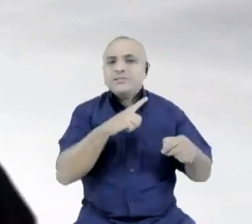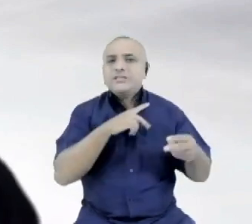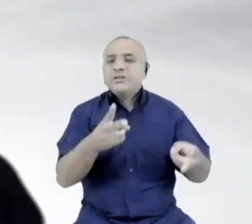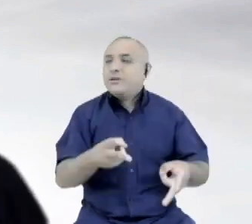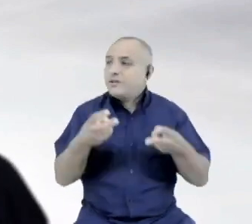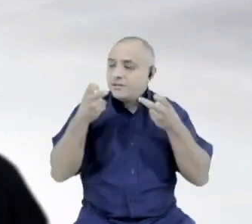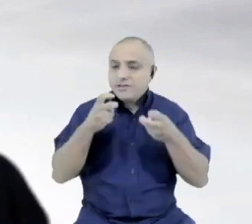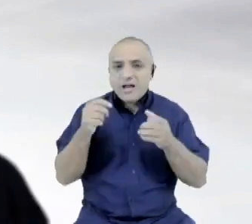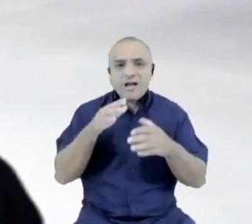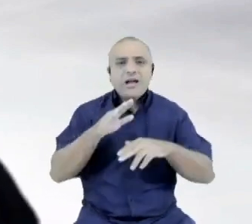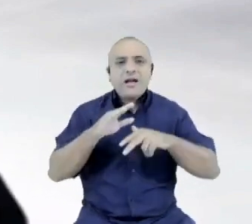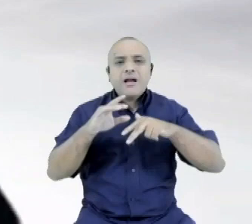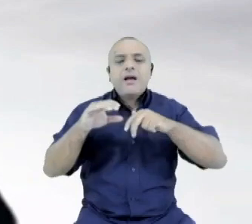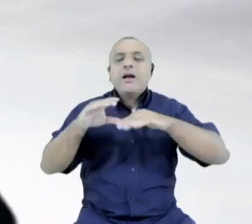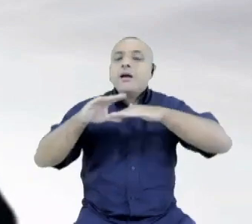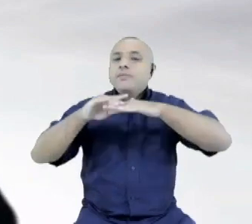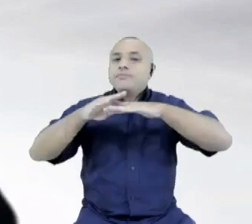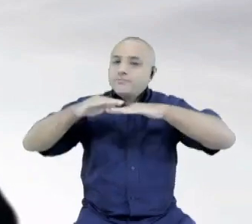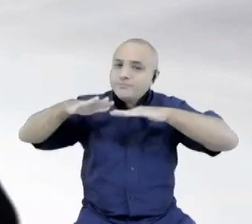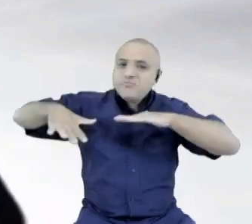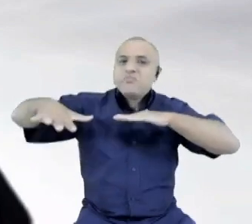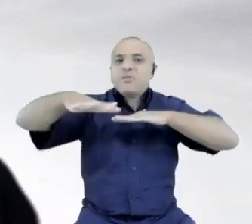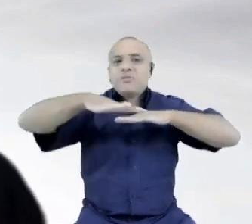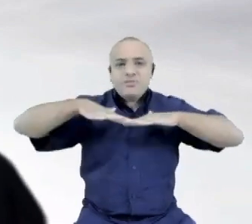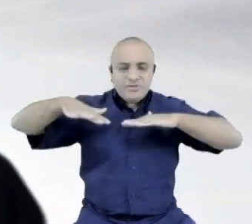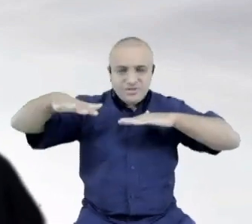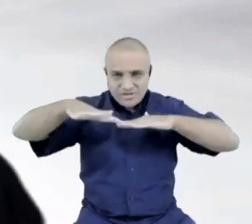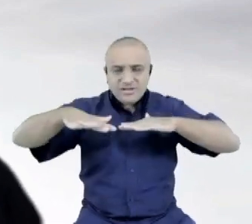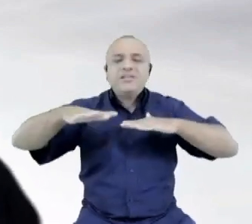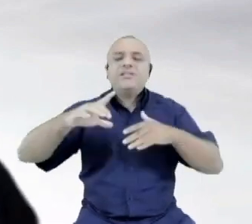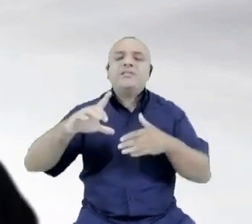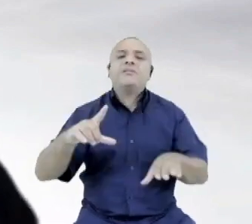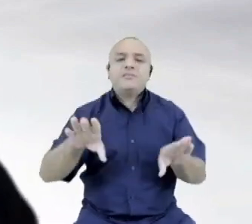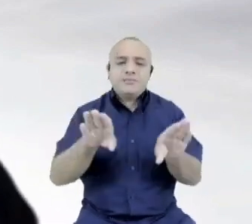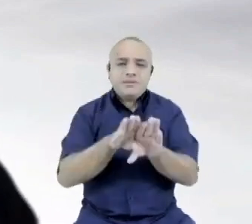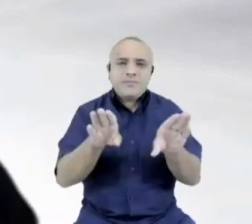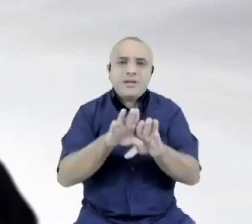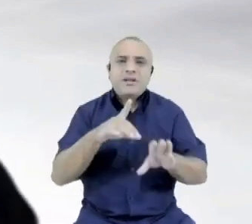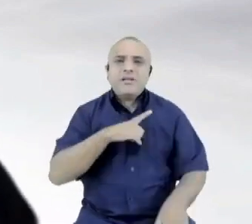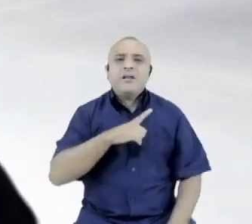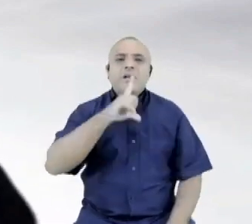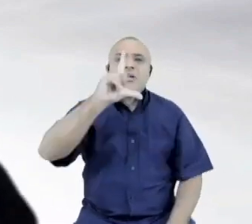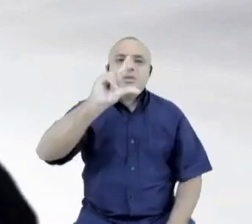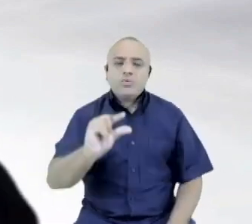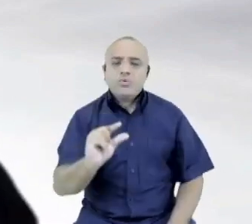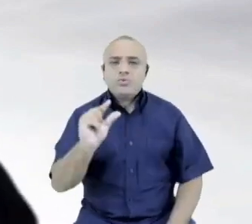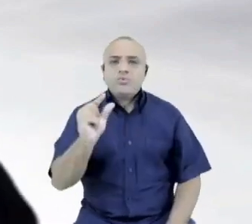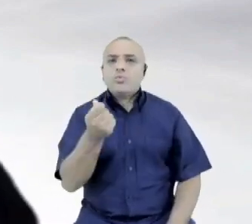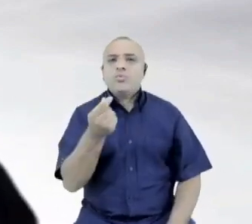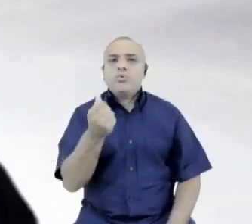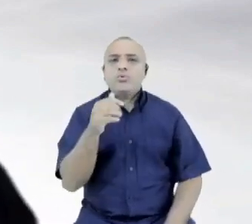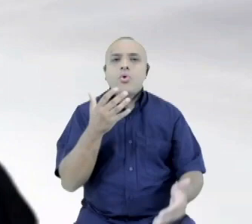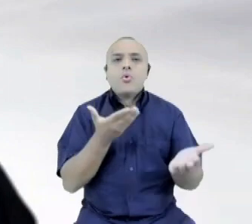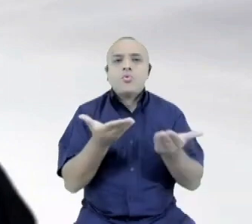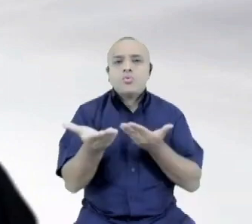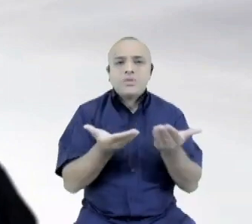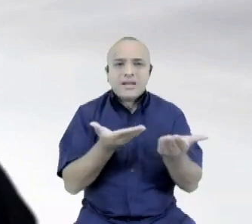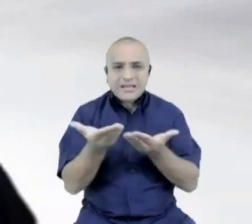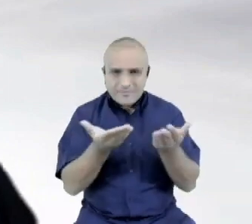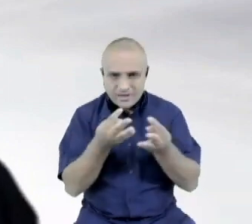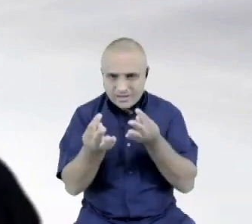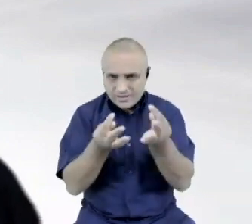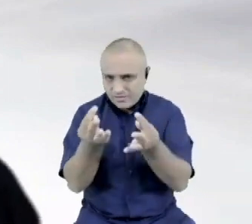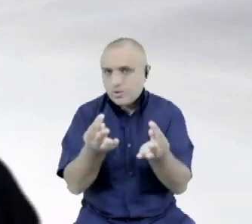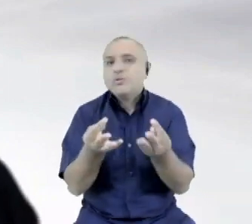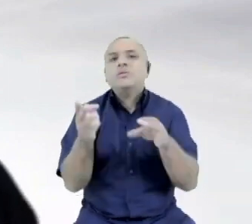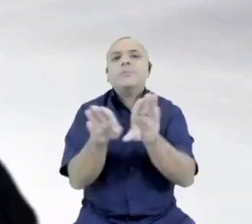precoce das patologias. Isso reduz também um custo importante com o tratamento, além de melhorar a qualidade de vida do